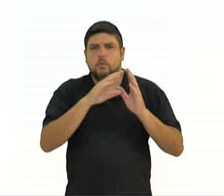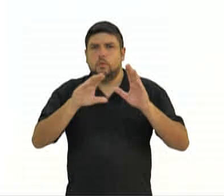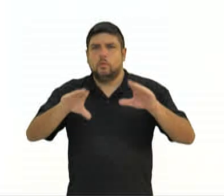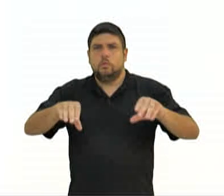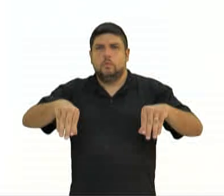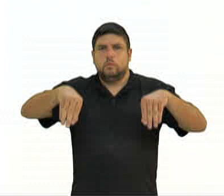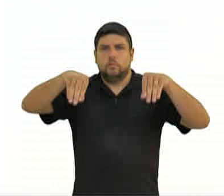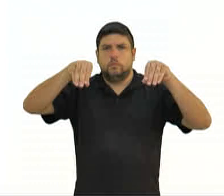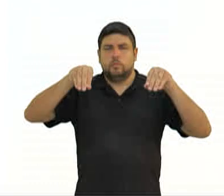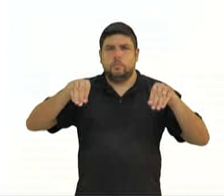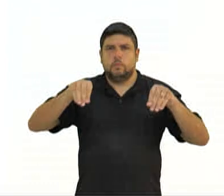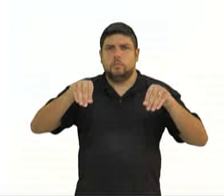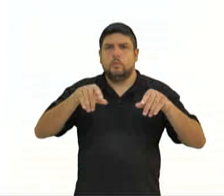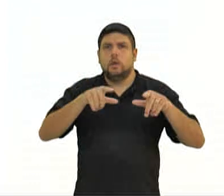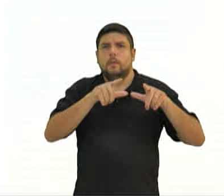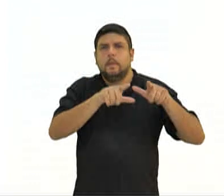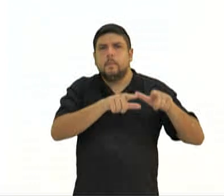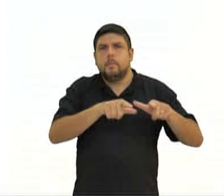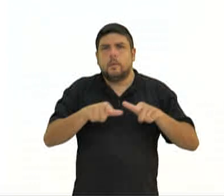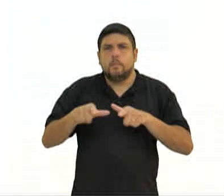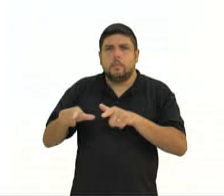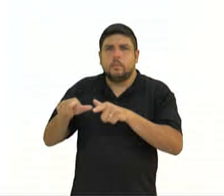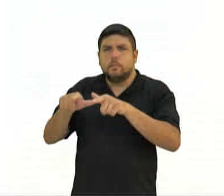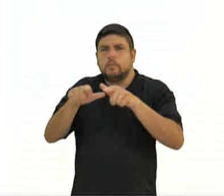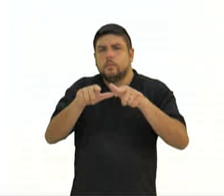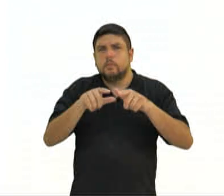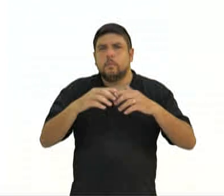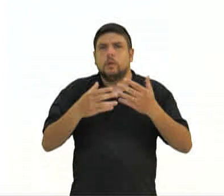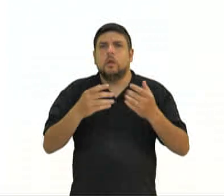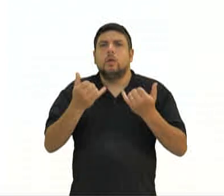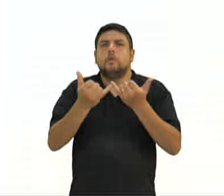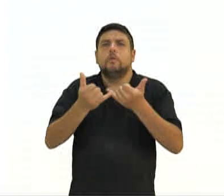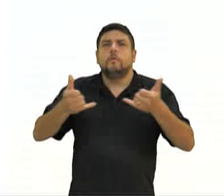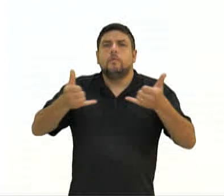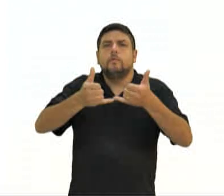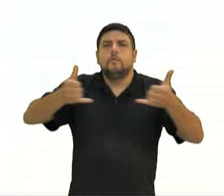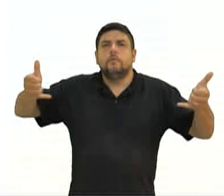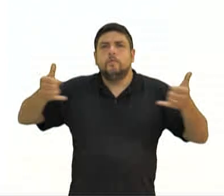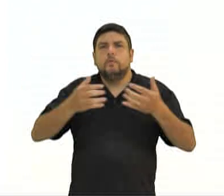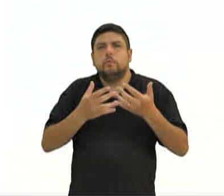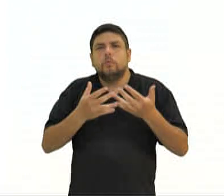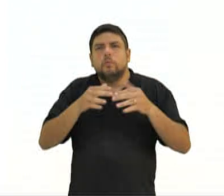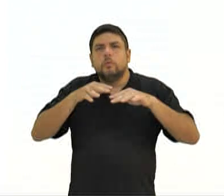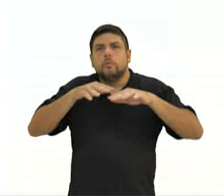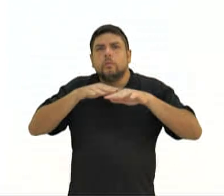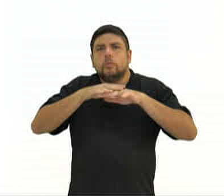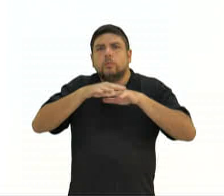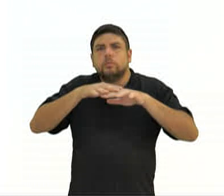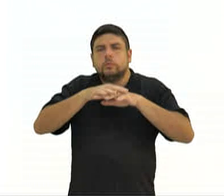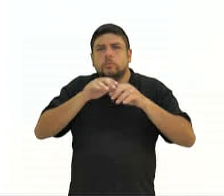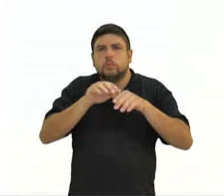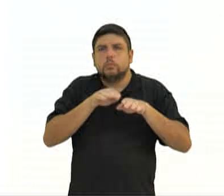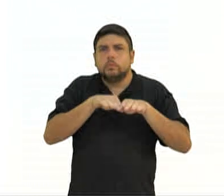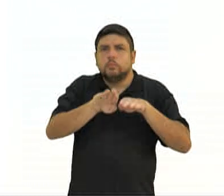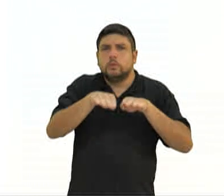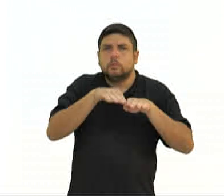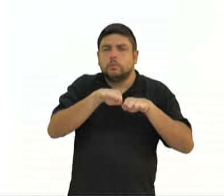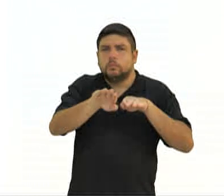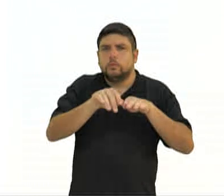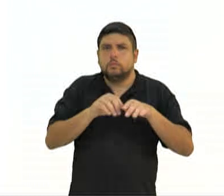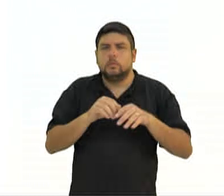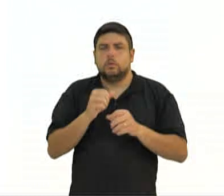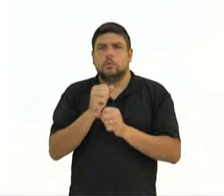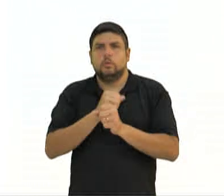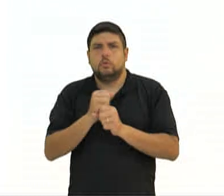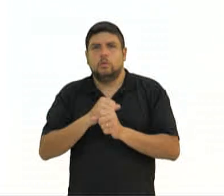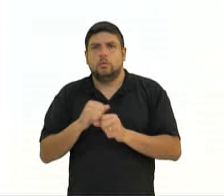de multifibras coloridas, em algum momento 1000 anos antes de Cristo e